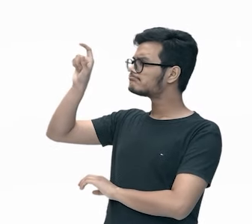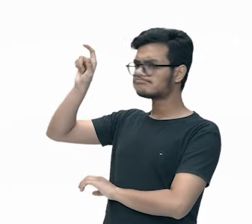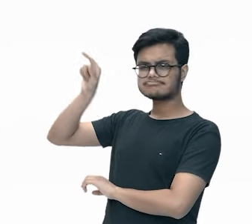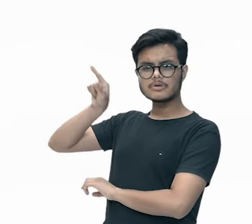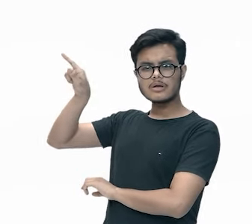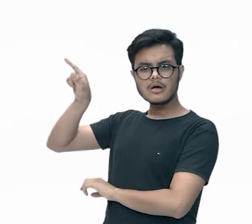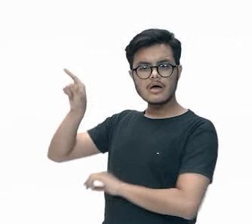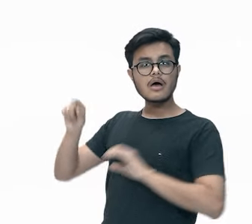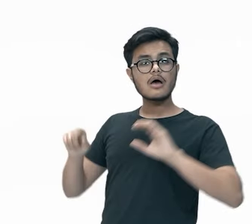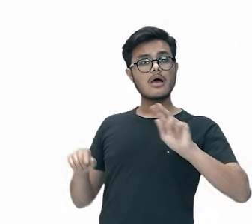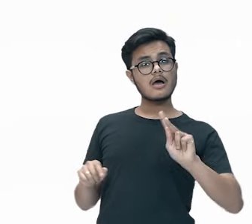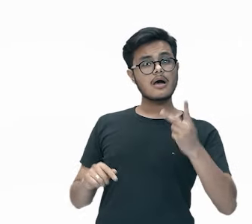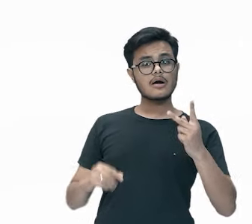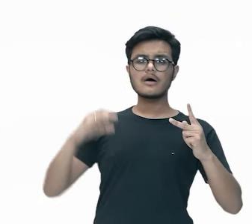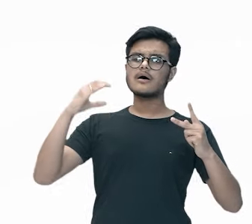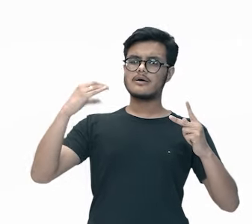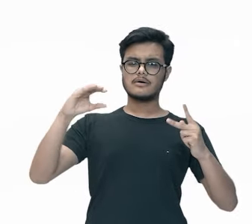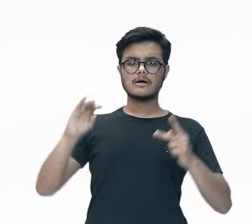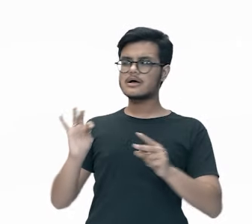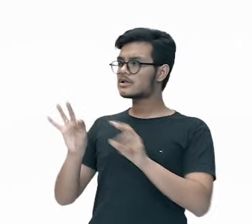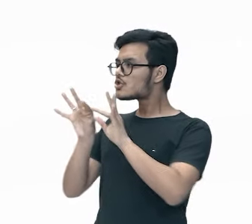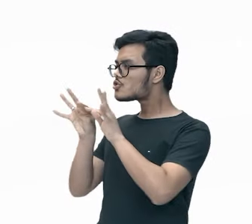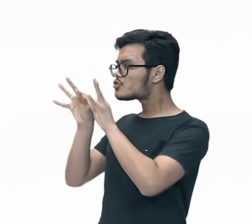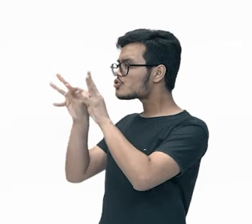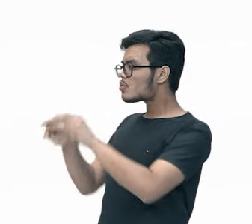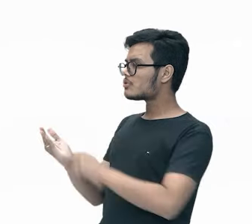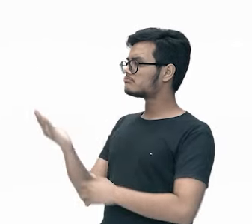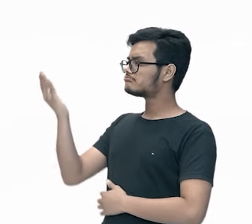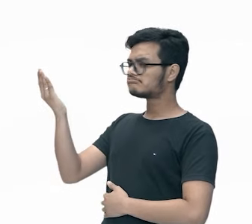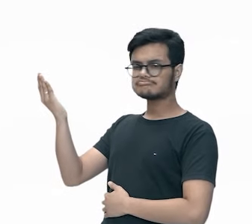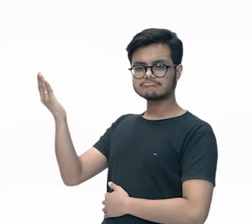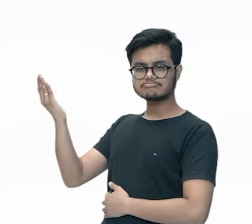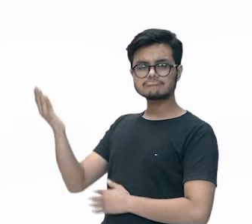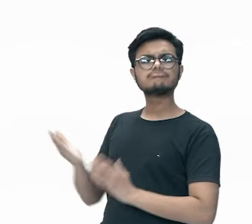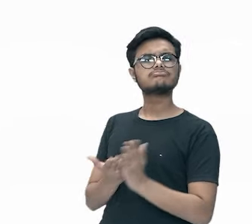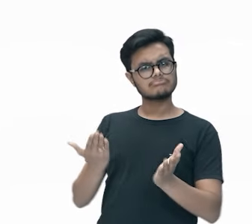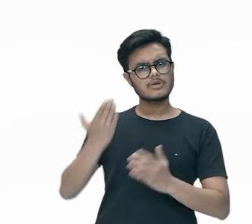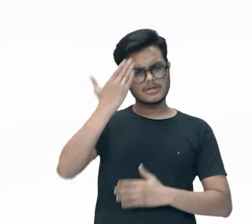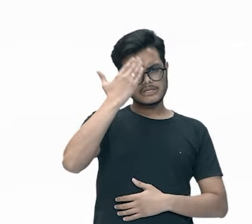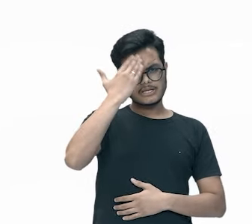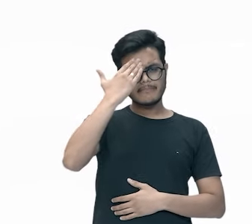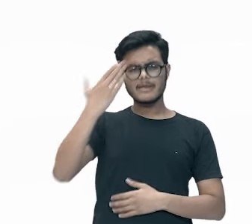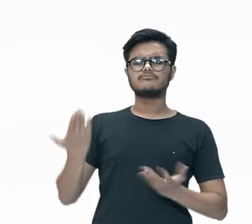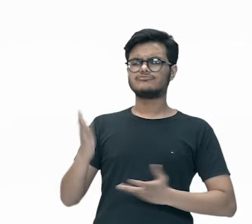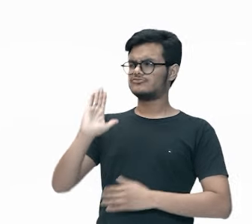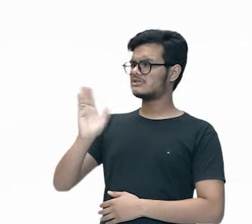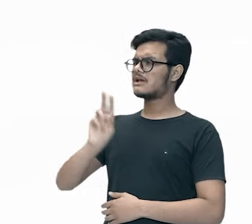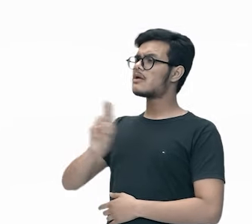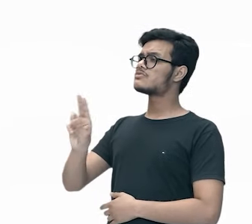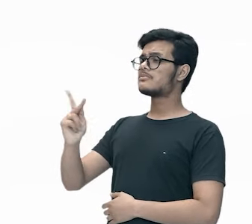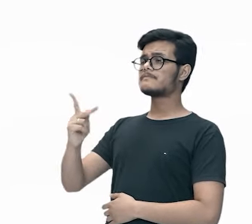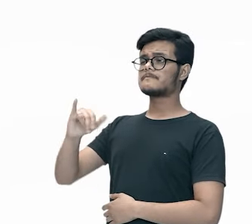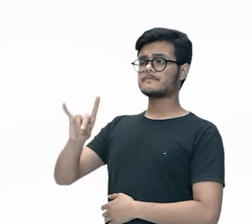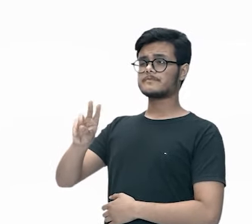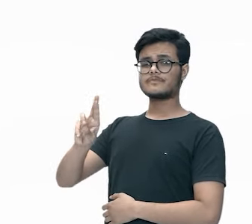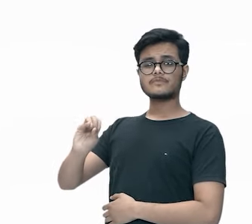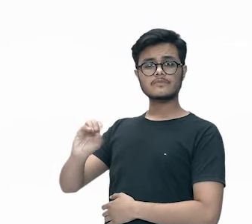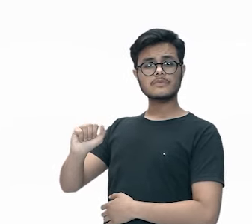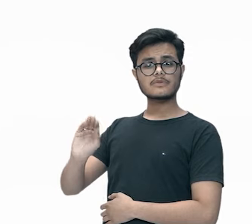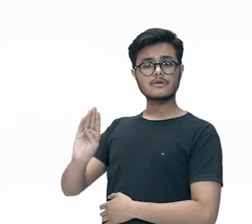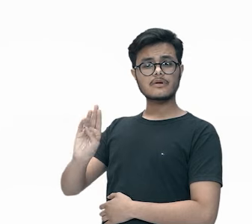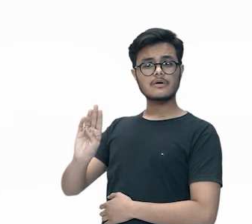e hidrogênio, tá bom? Todos eles. Isso aí é fácil, então a gente classifica como hidrocarboneto. Só que cada um deles vai ter